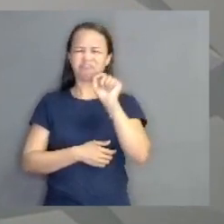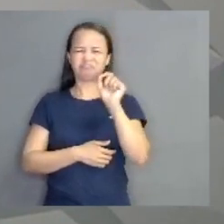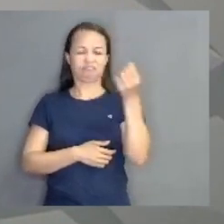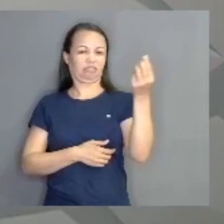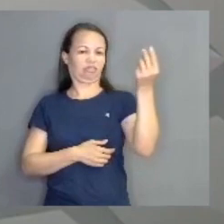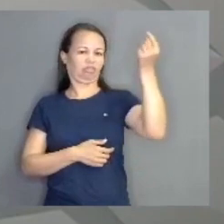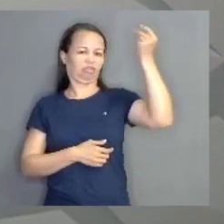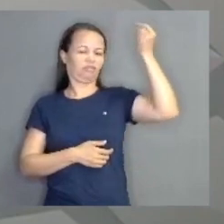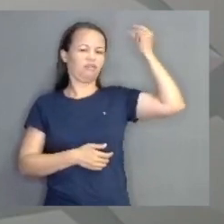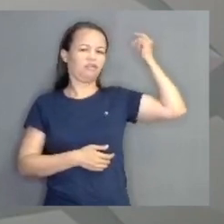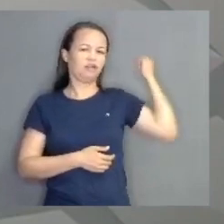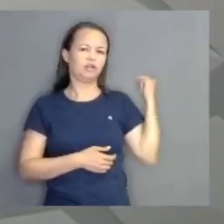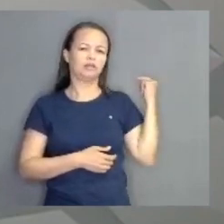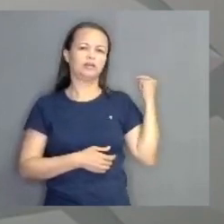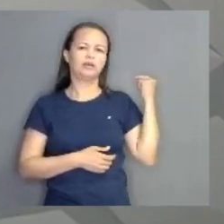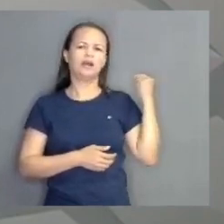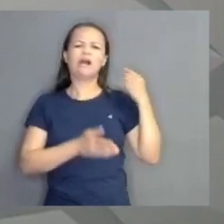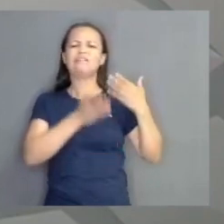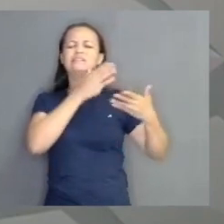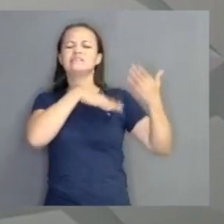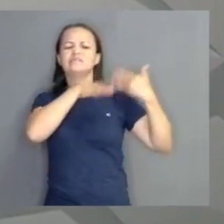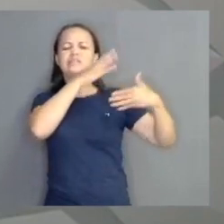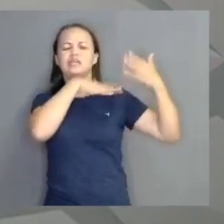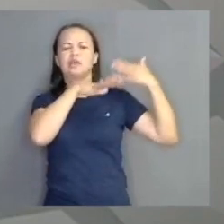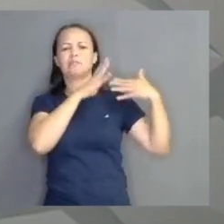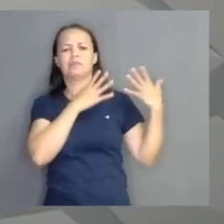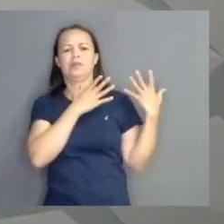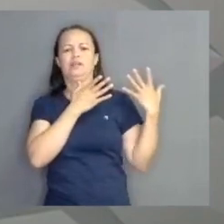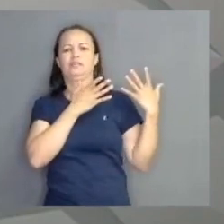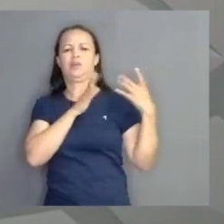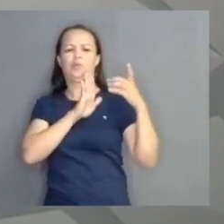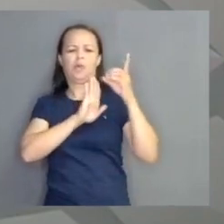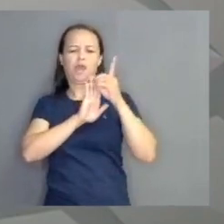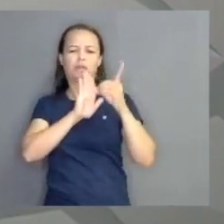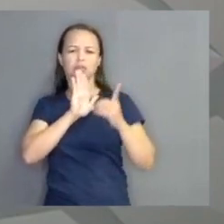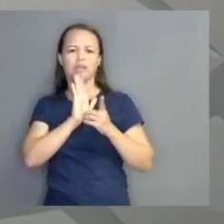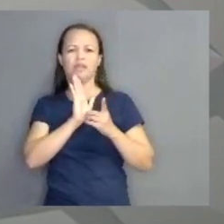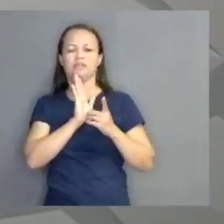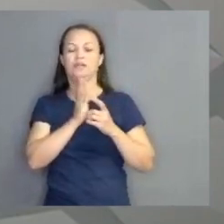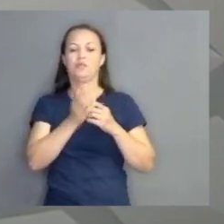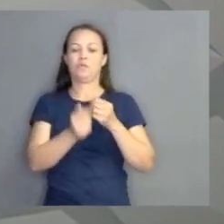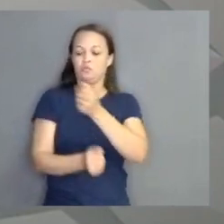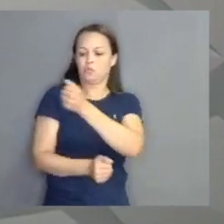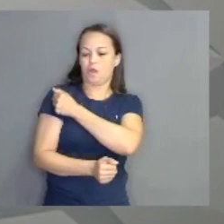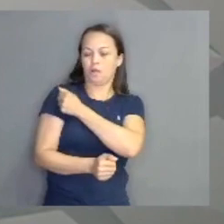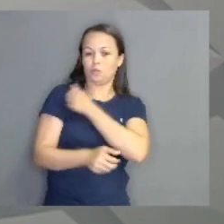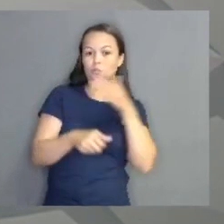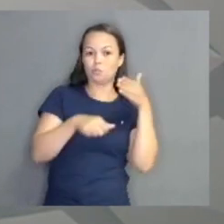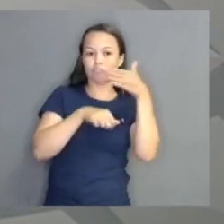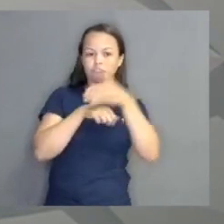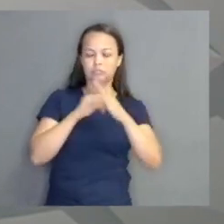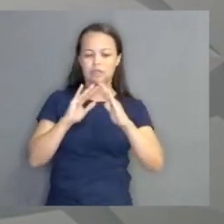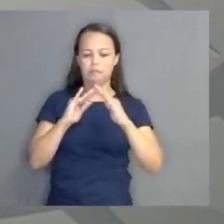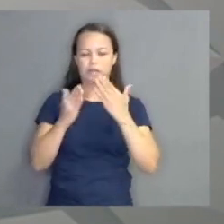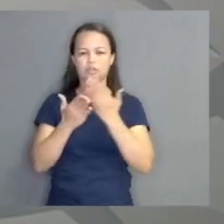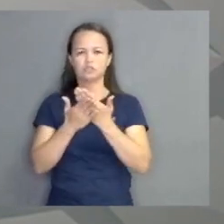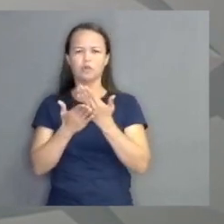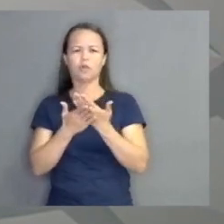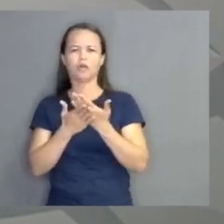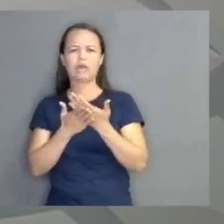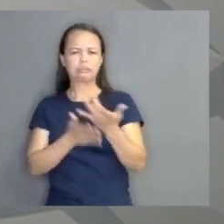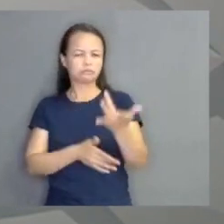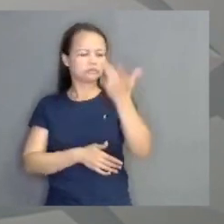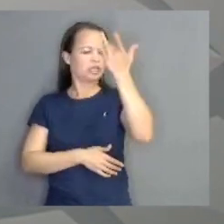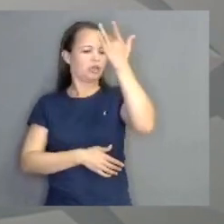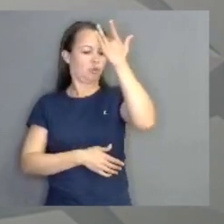tempo. Antigamente, há algumas décadas, quando o aluno ia para a escola, a professora dizia: decore